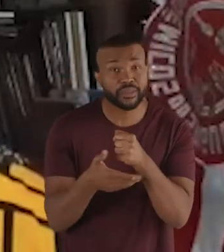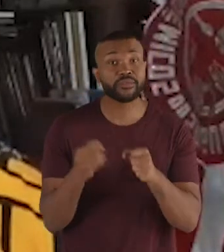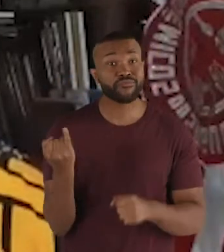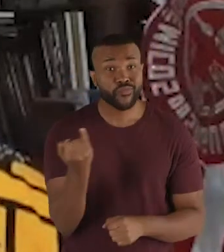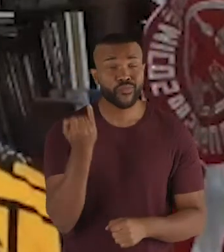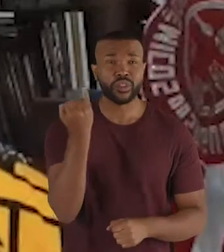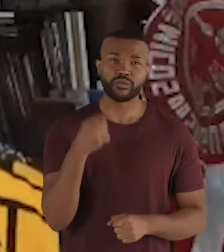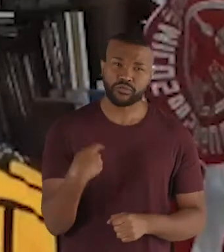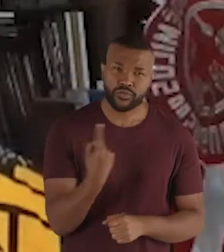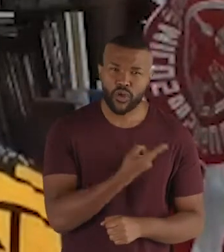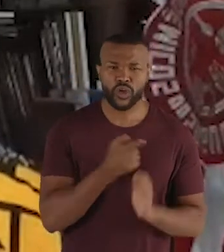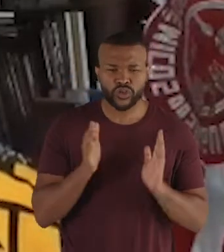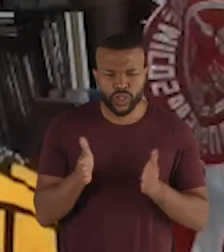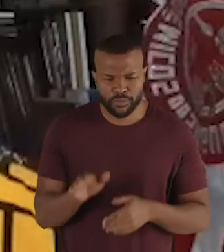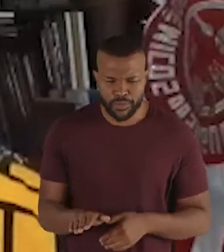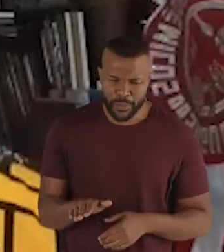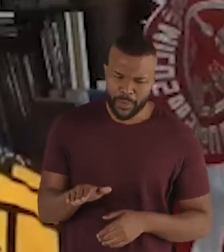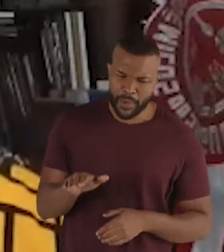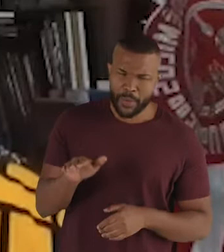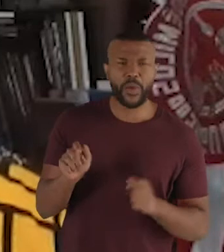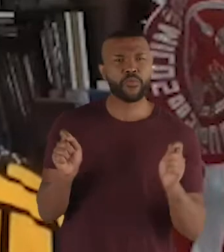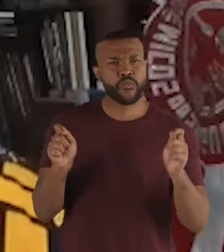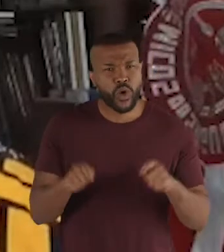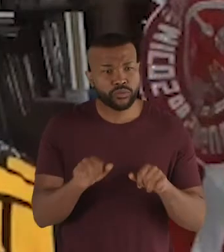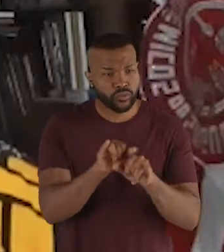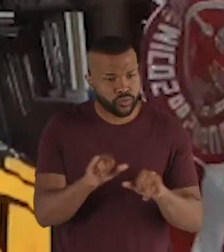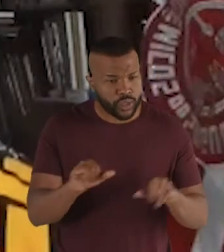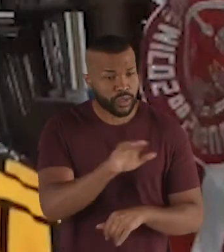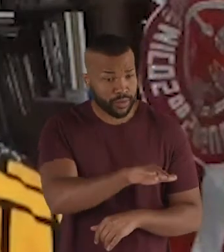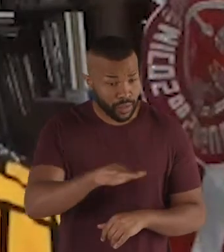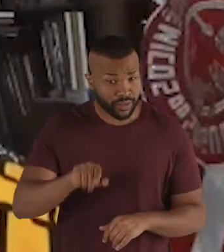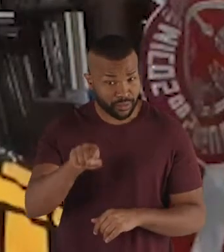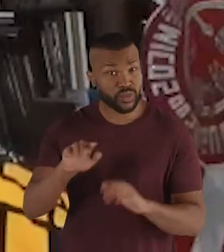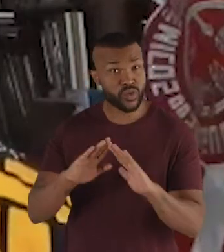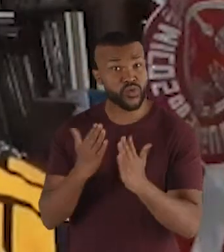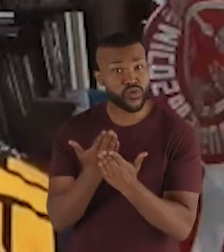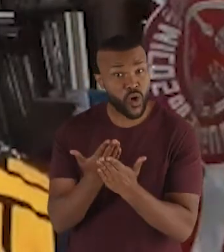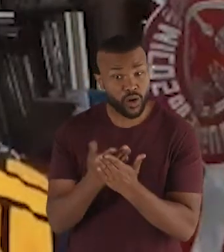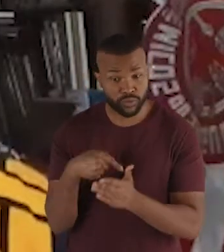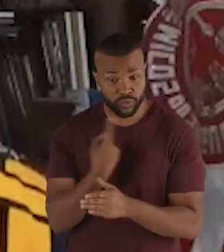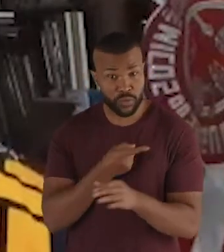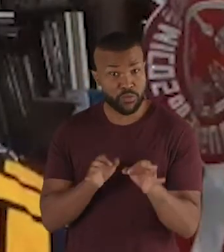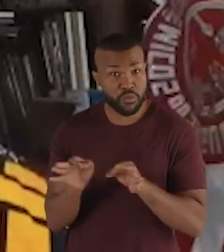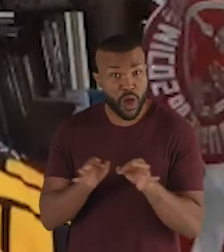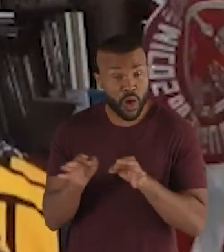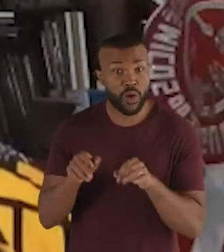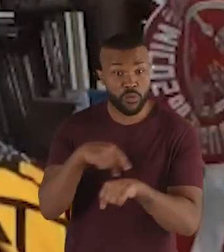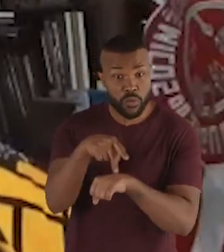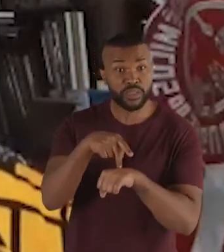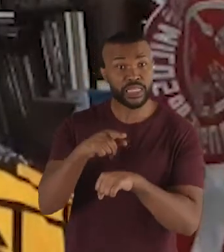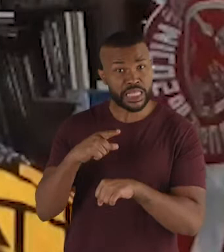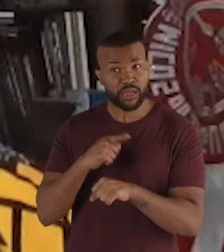fundamental para que nós, desde pequenininhos, possamos dizer às crianças nas escolas que construímos esse país,